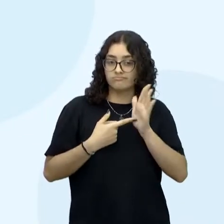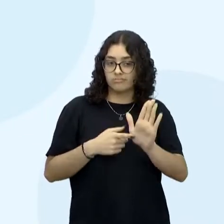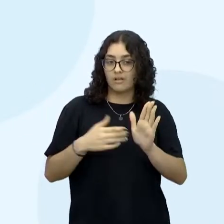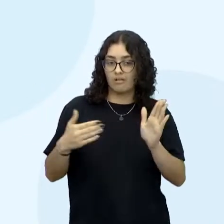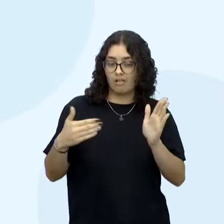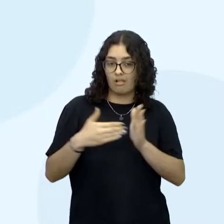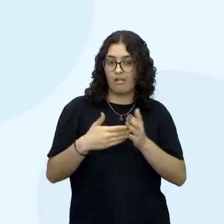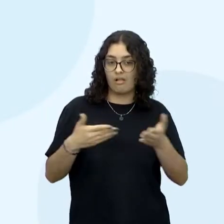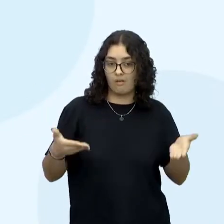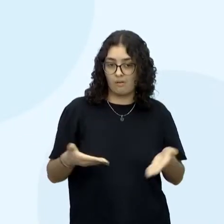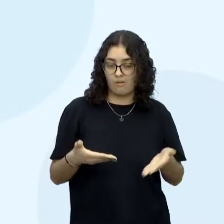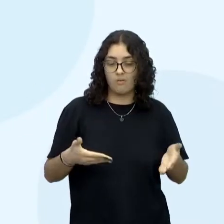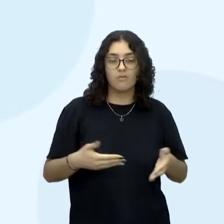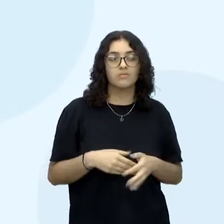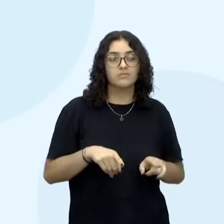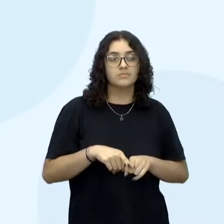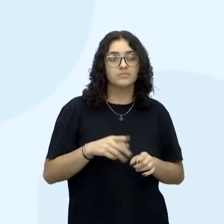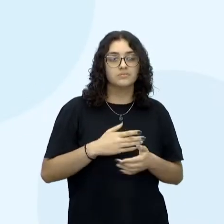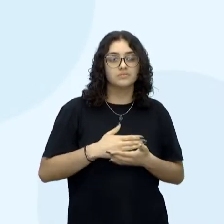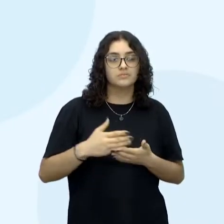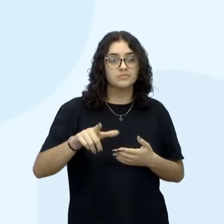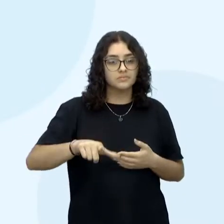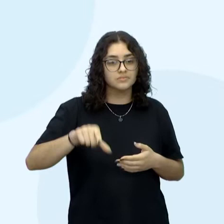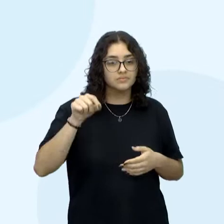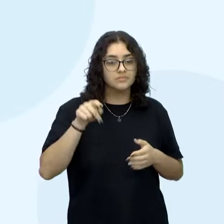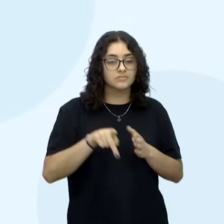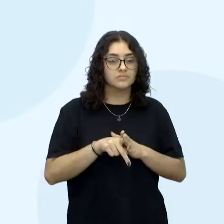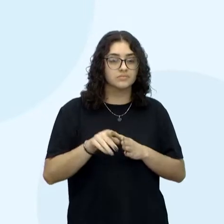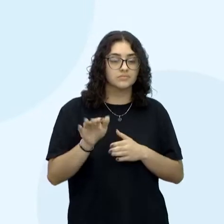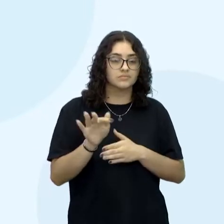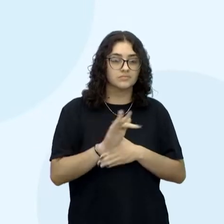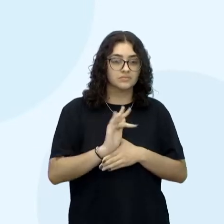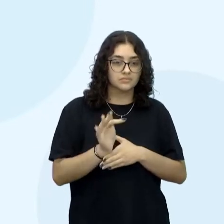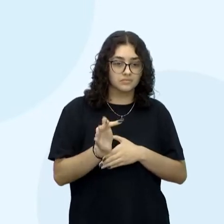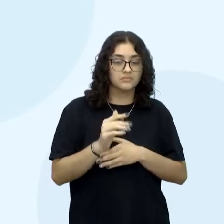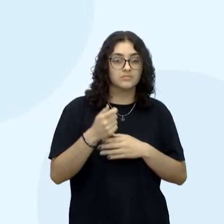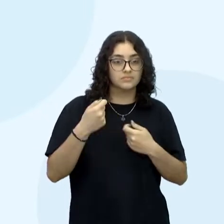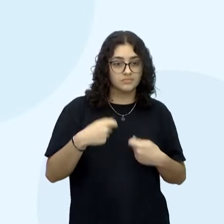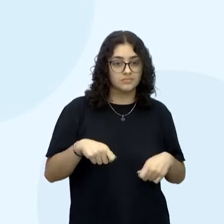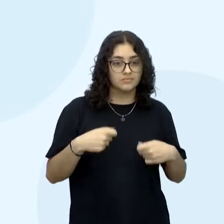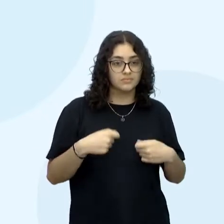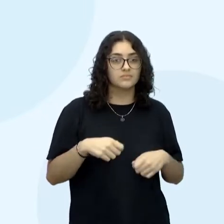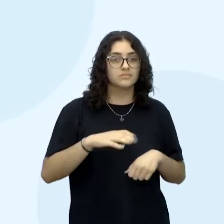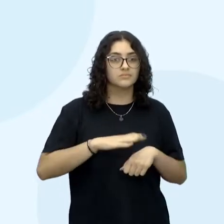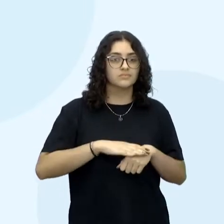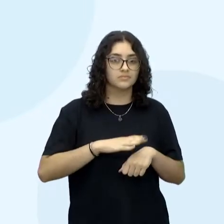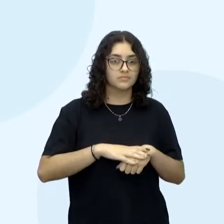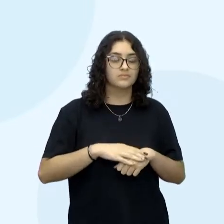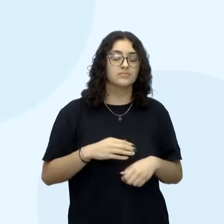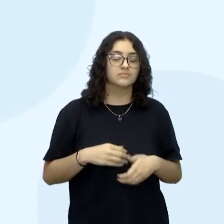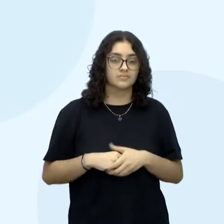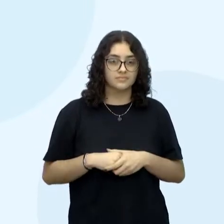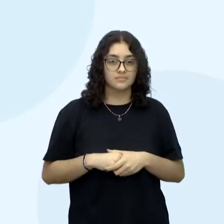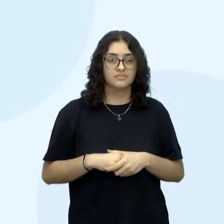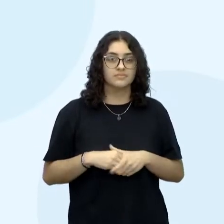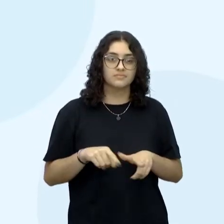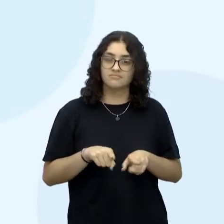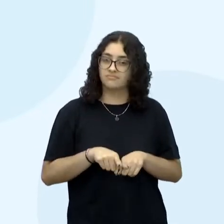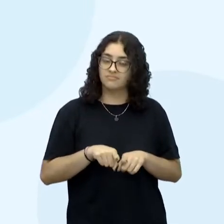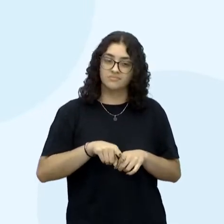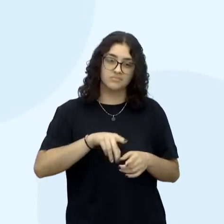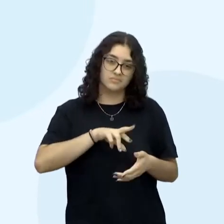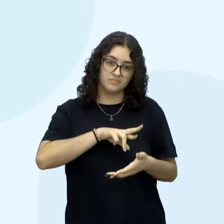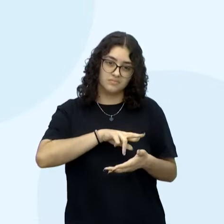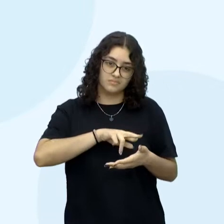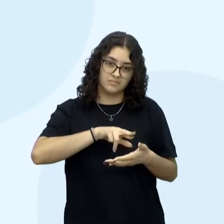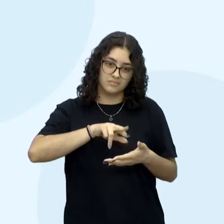aqui. Então começamos falando sobre a escolha dos filmes, né? Então você precisava escolher o filme para fazer sua videoresenha. Tem todo aquele